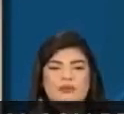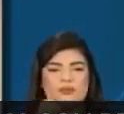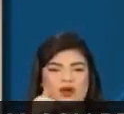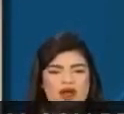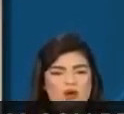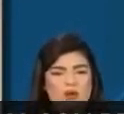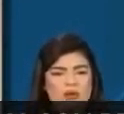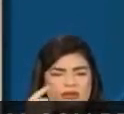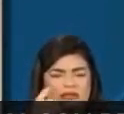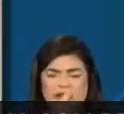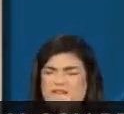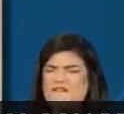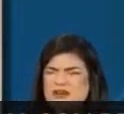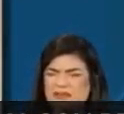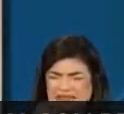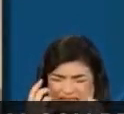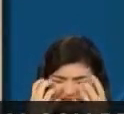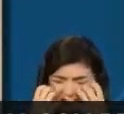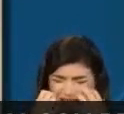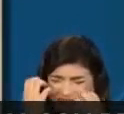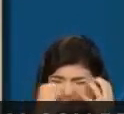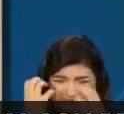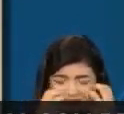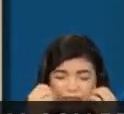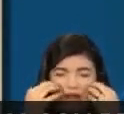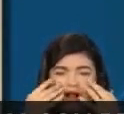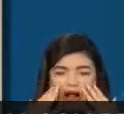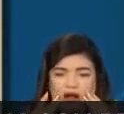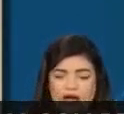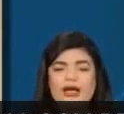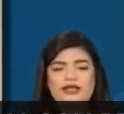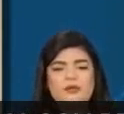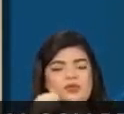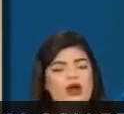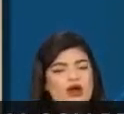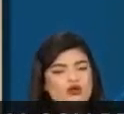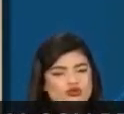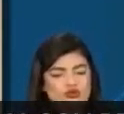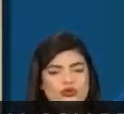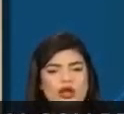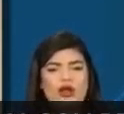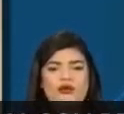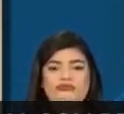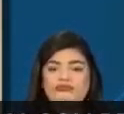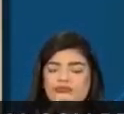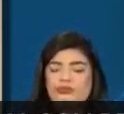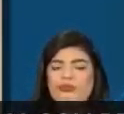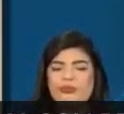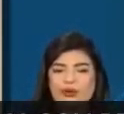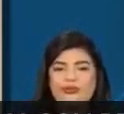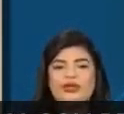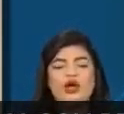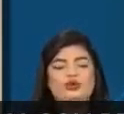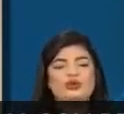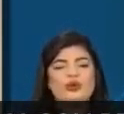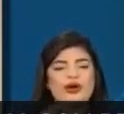olhos vermelhos, irritados, que coçam e lacrimejam. A estudante foi diagnosticada com conjuntivite. Às vezes